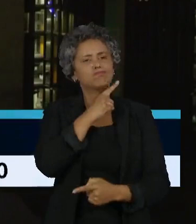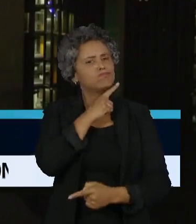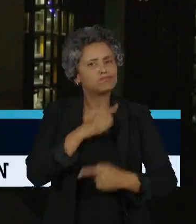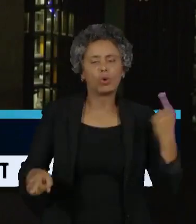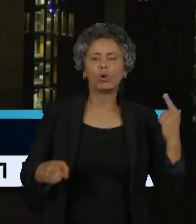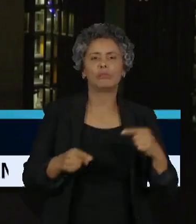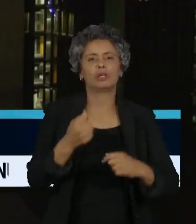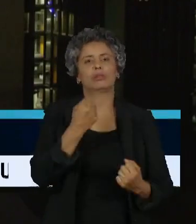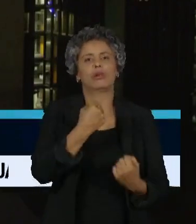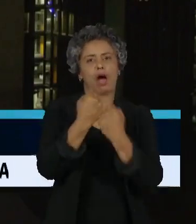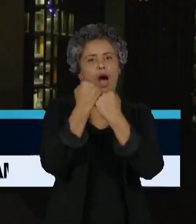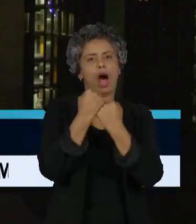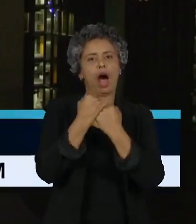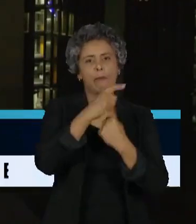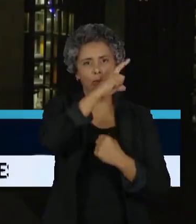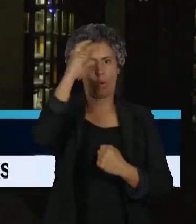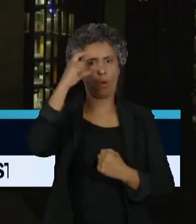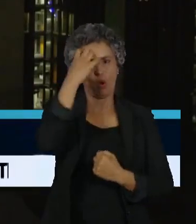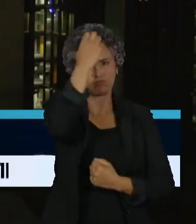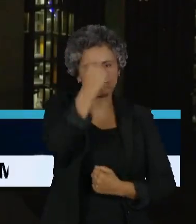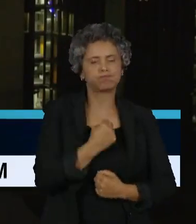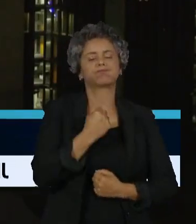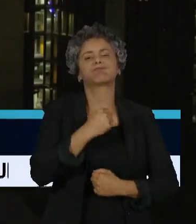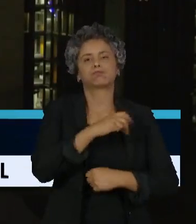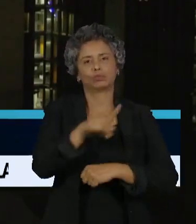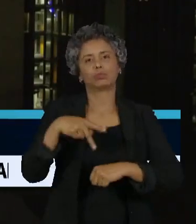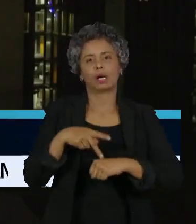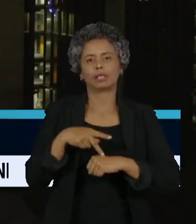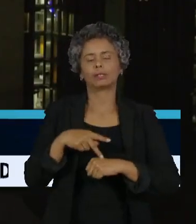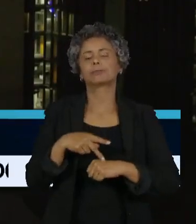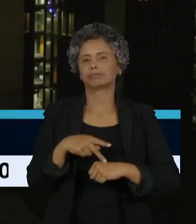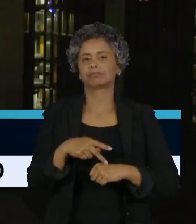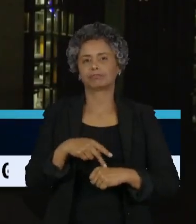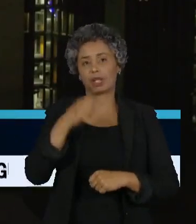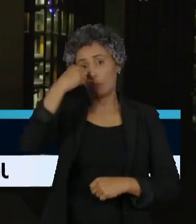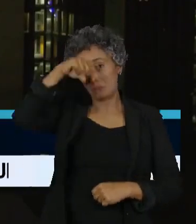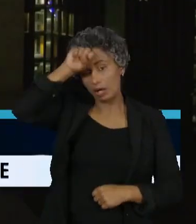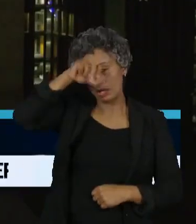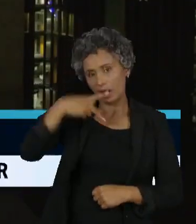no país Cristian Ramalho correspondente da deut velia de Berlim para o jornal da Cultura